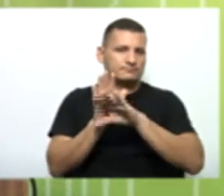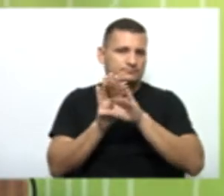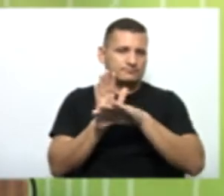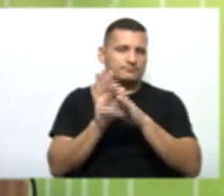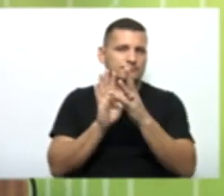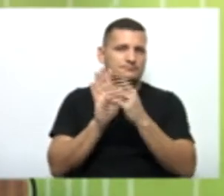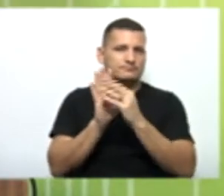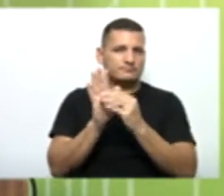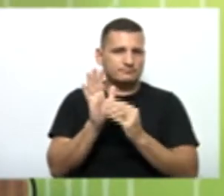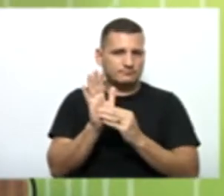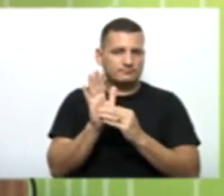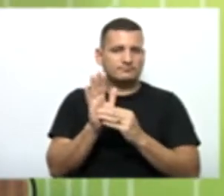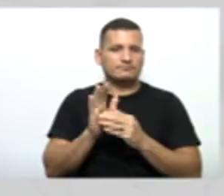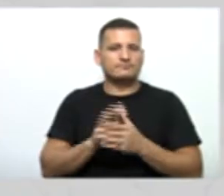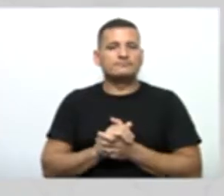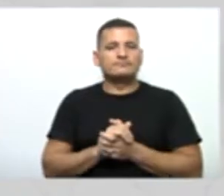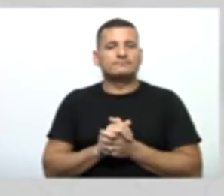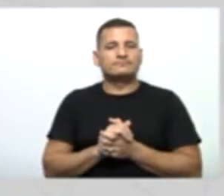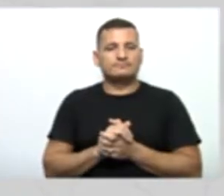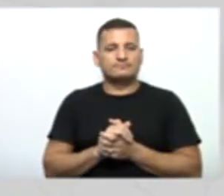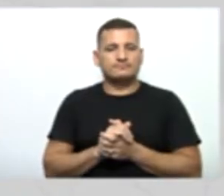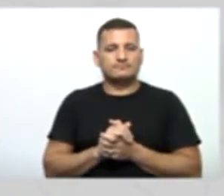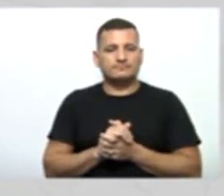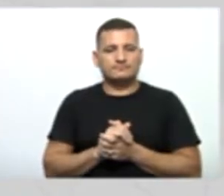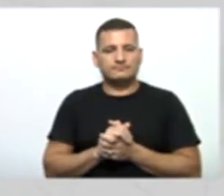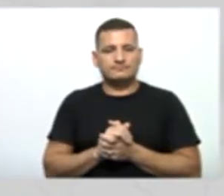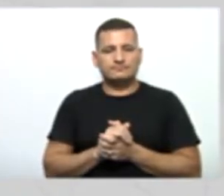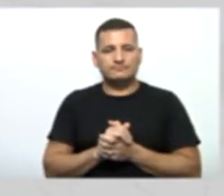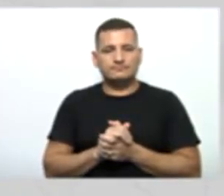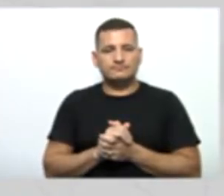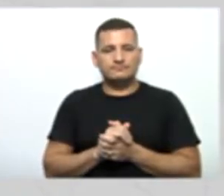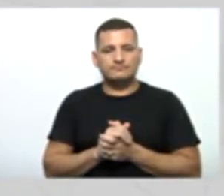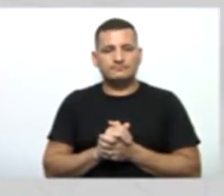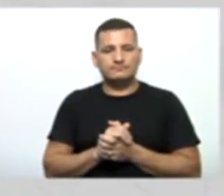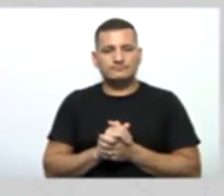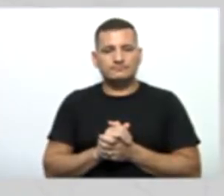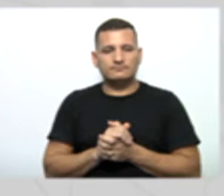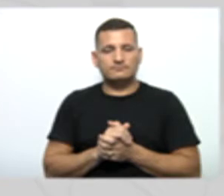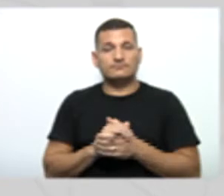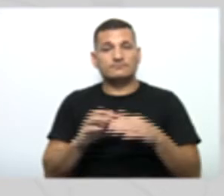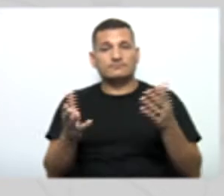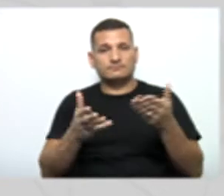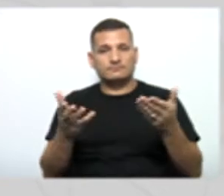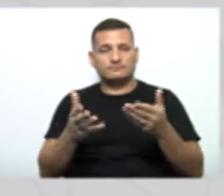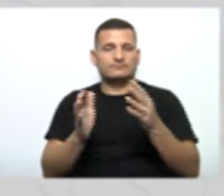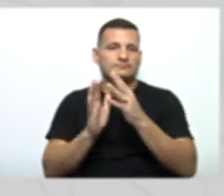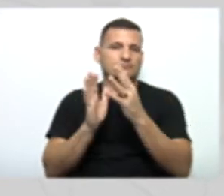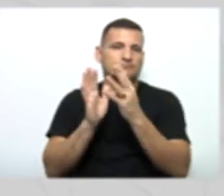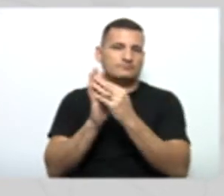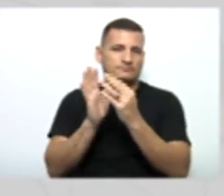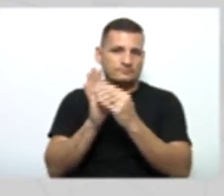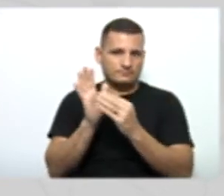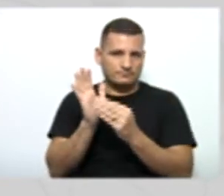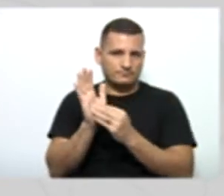aula de hoje e os objetivos. Vamos lá. O conteúdo da aula de hoje é esse daqui, ó.